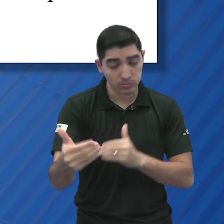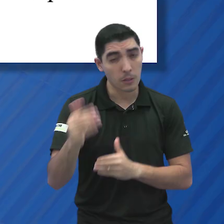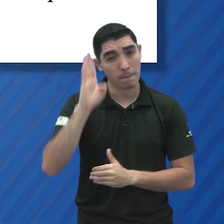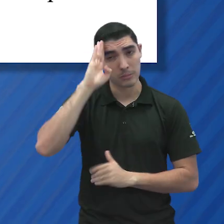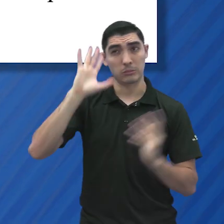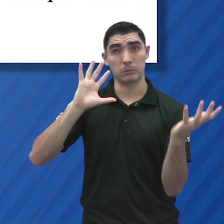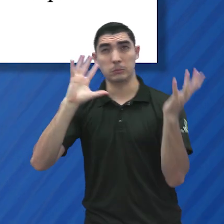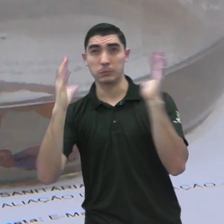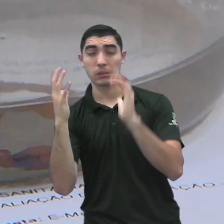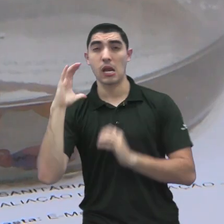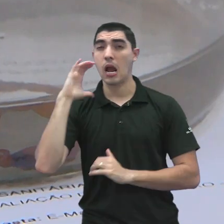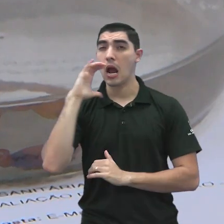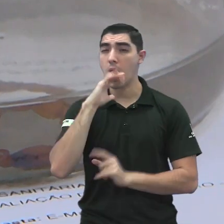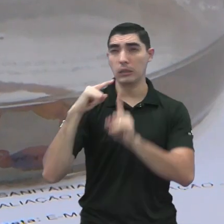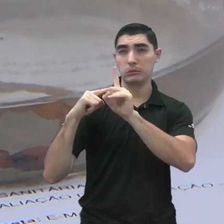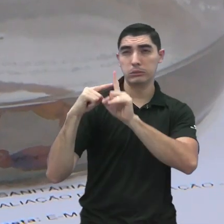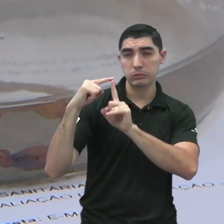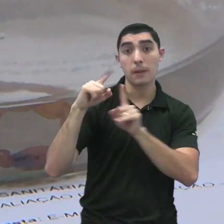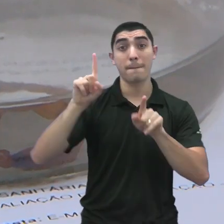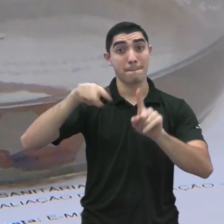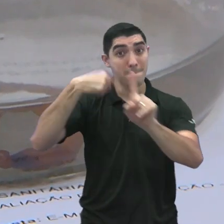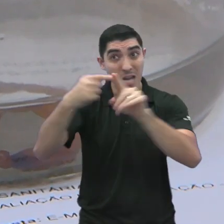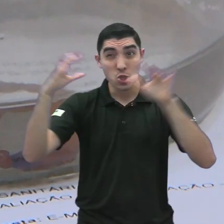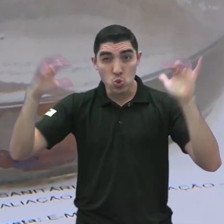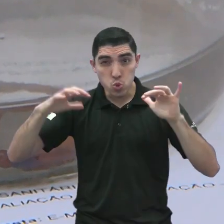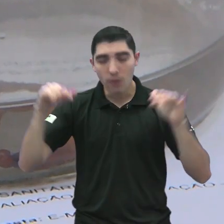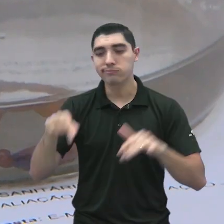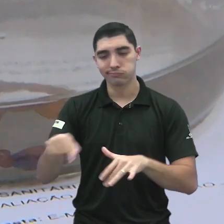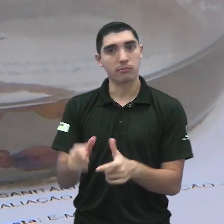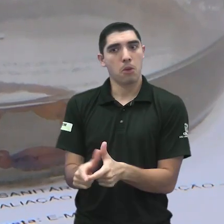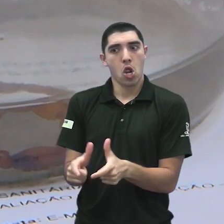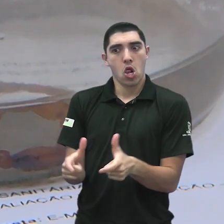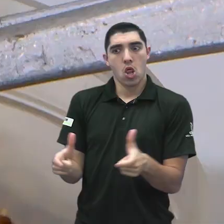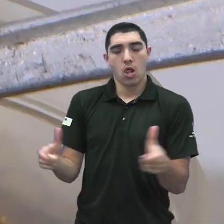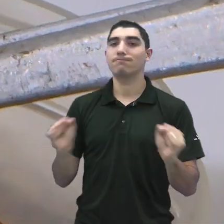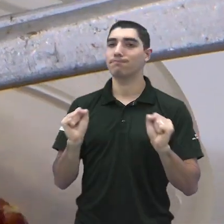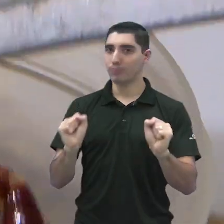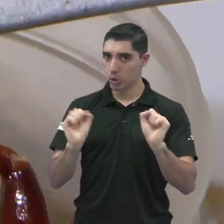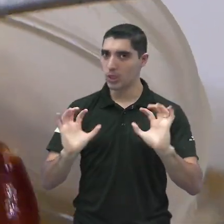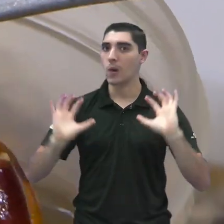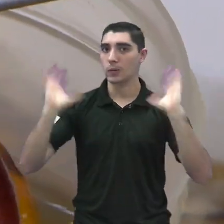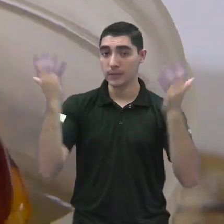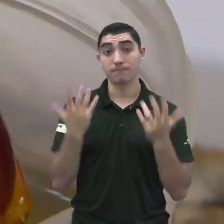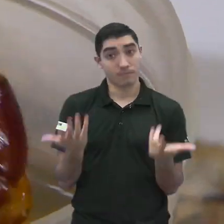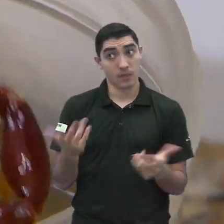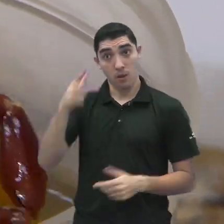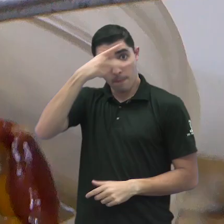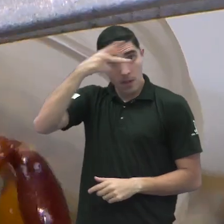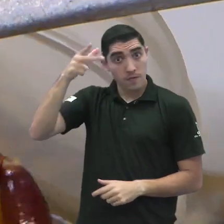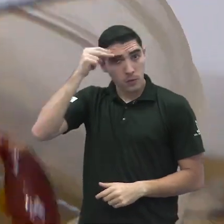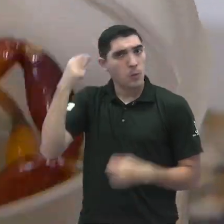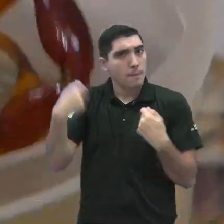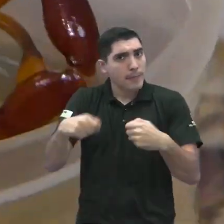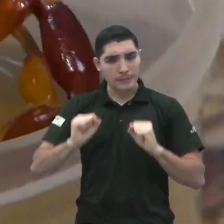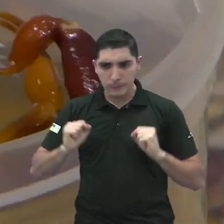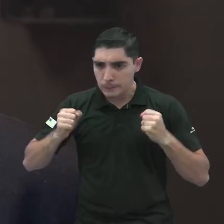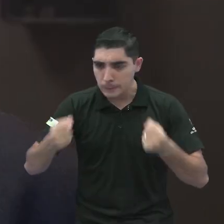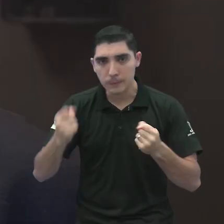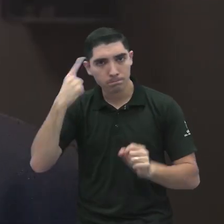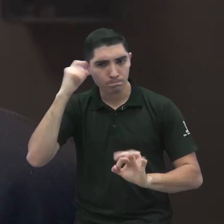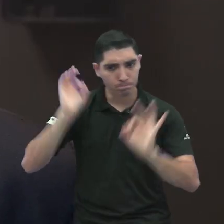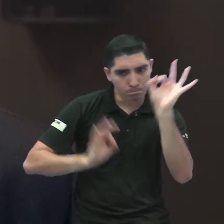e chuvosos. E destaca o papel decisivo do poder público no planejamento das ações